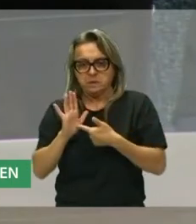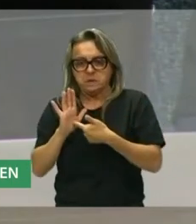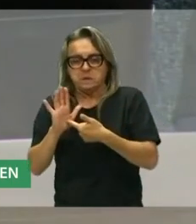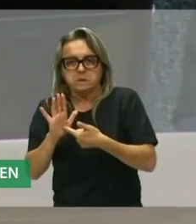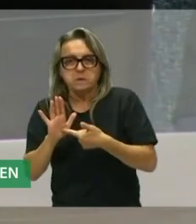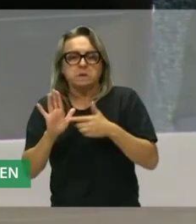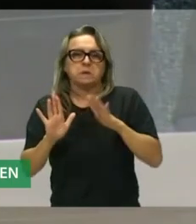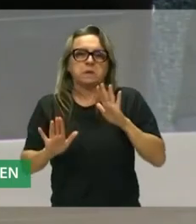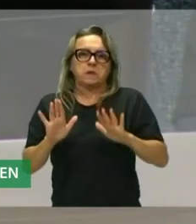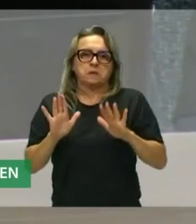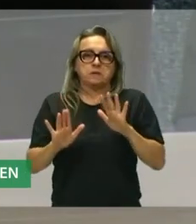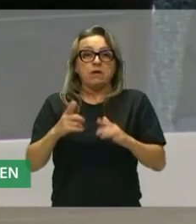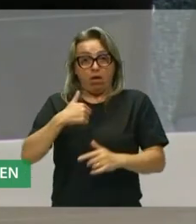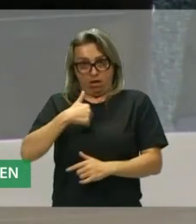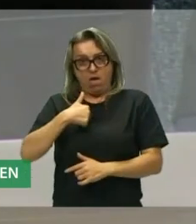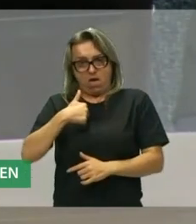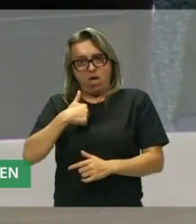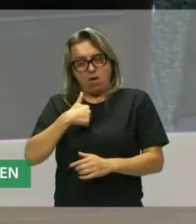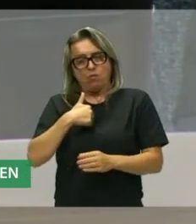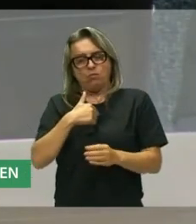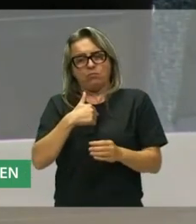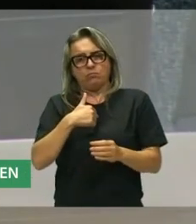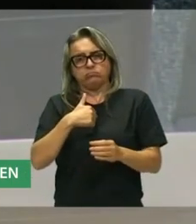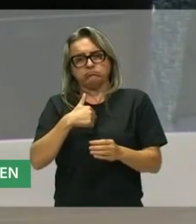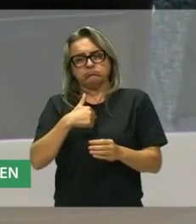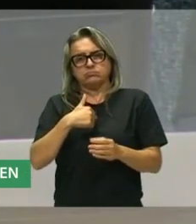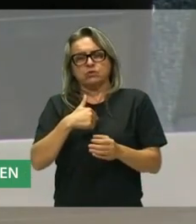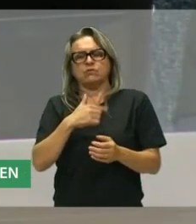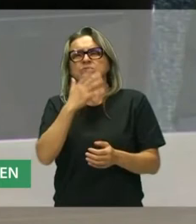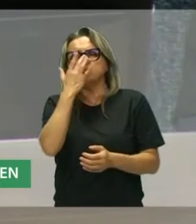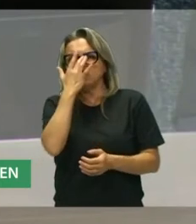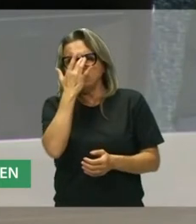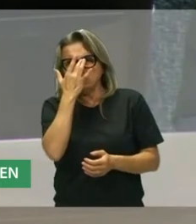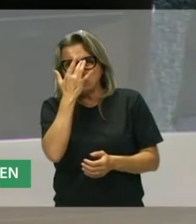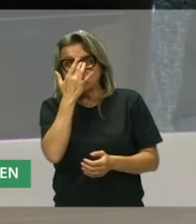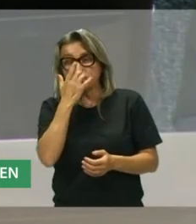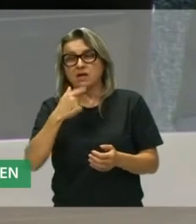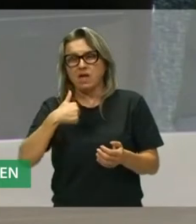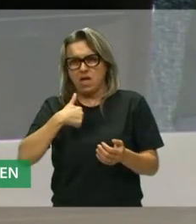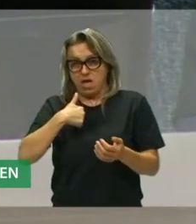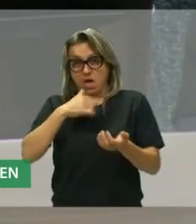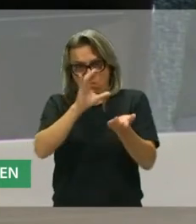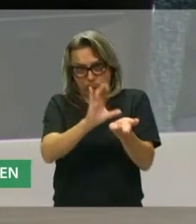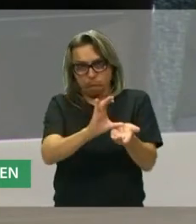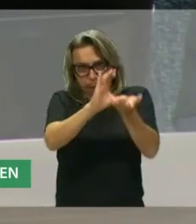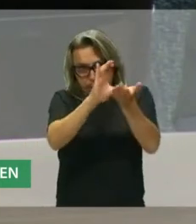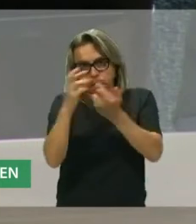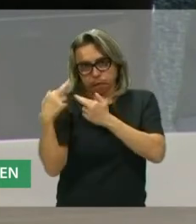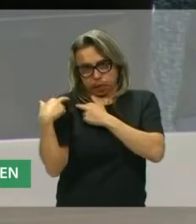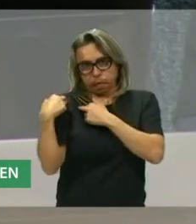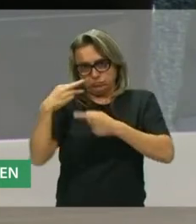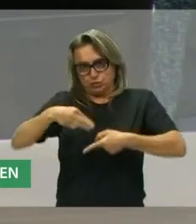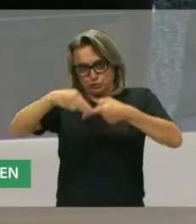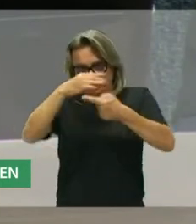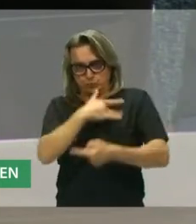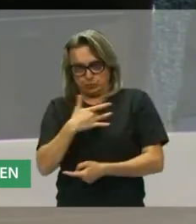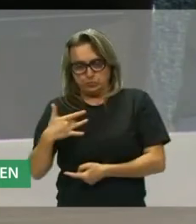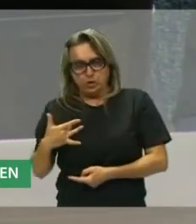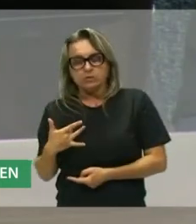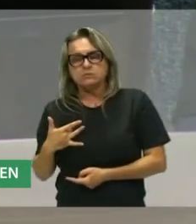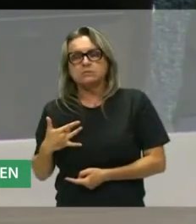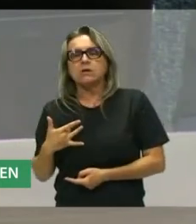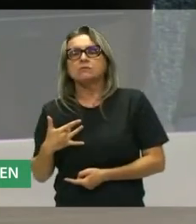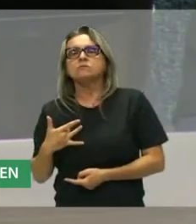Muitas vezes, eu, como conselheiro do Conselho Municipal de Saúde, descubro um aumento de recursos para um ente